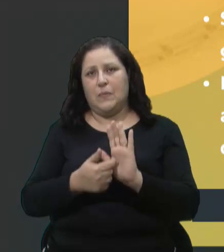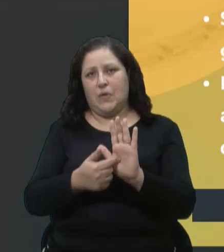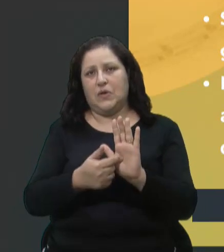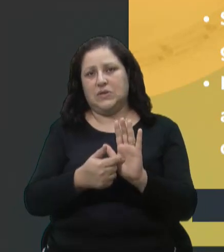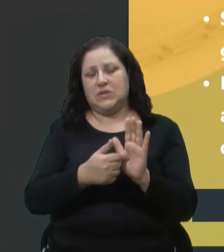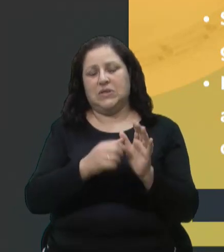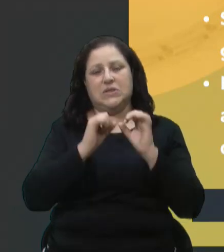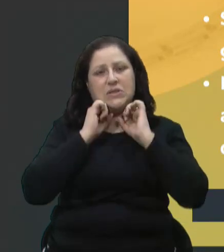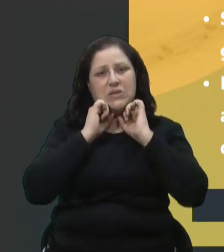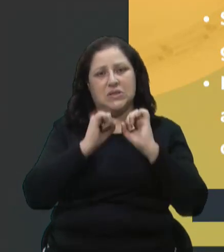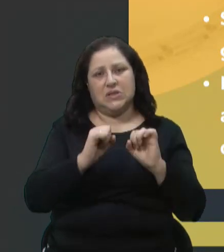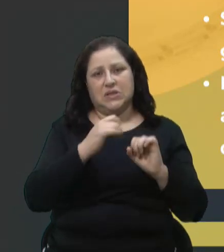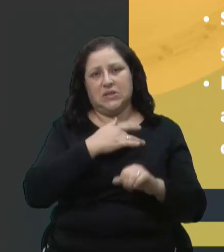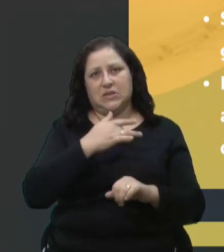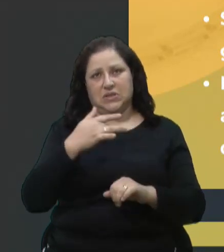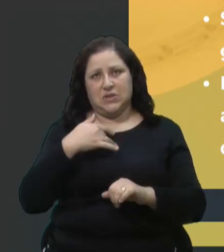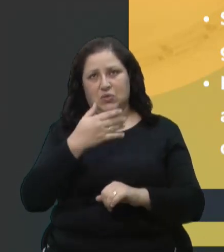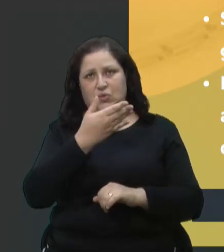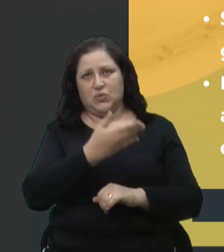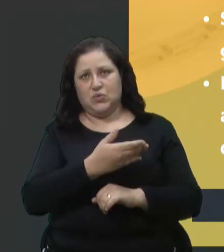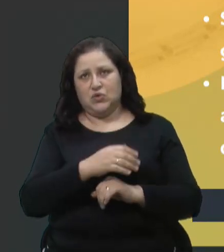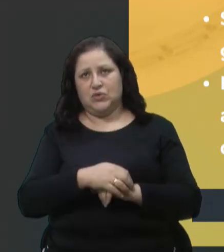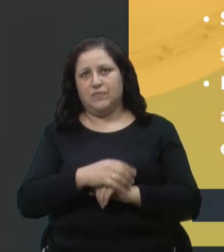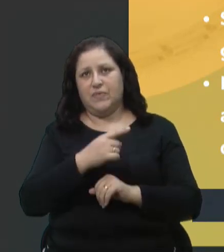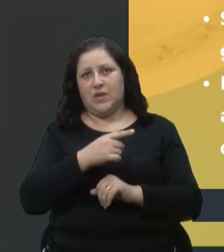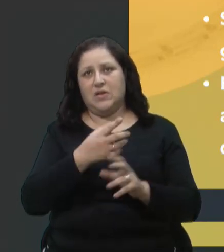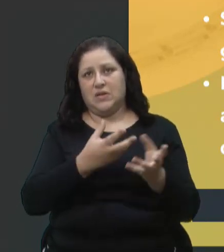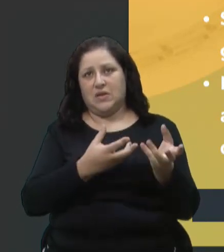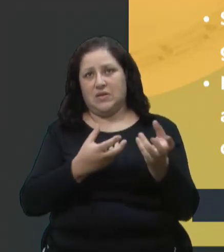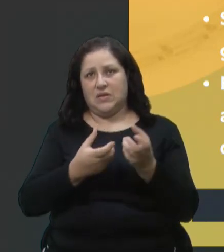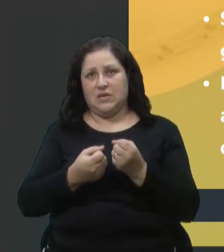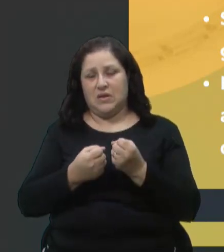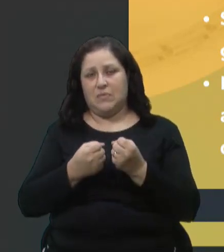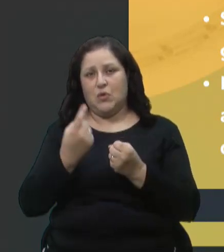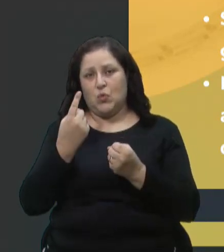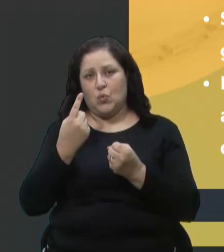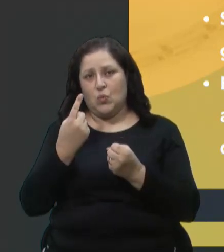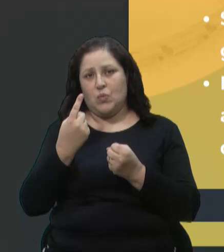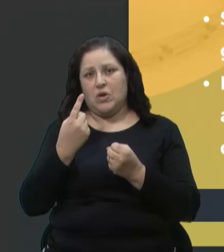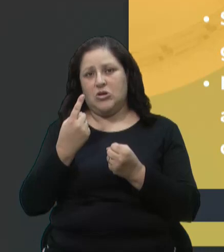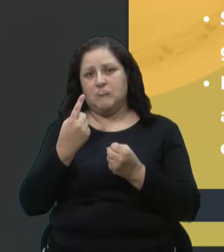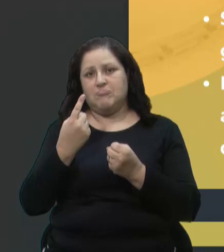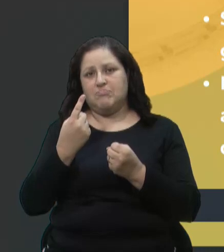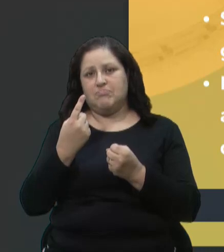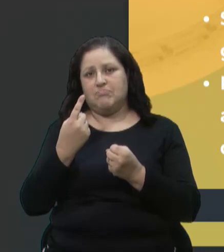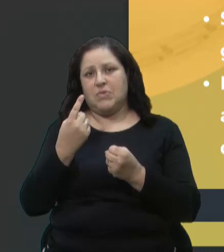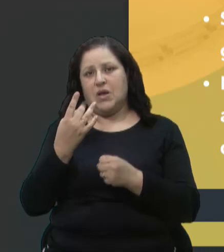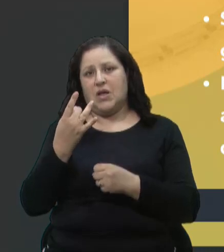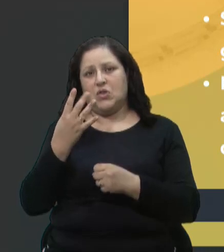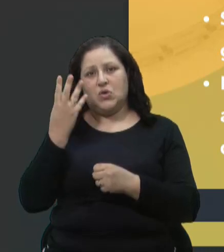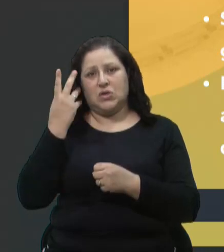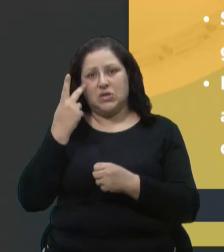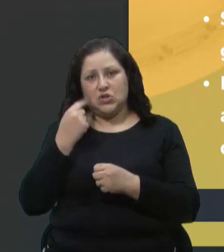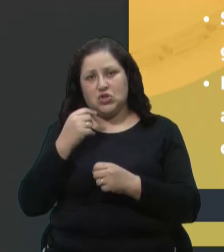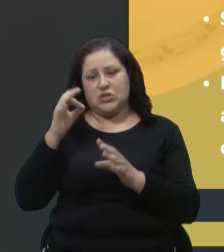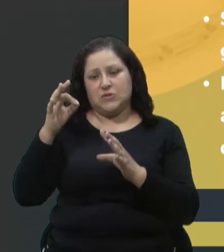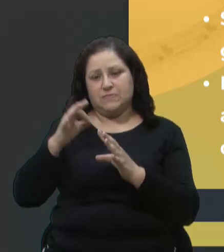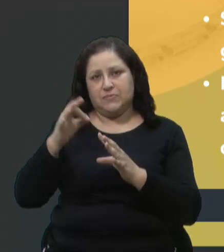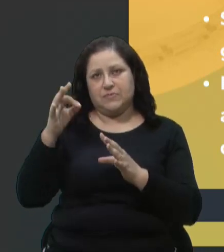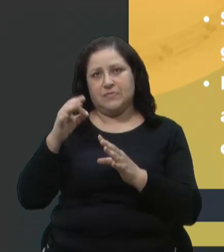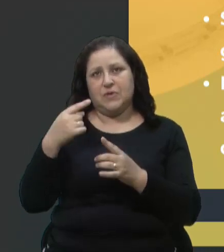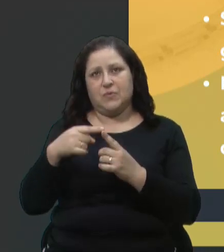Saúde, que eles aí receberiam uma picada a cada 14 dias, que é a